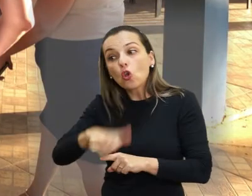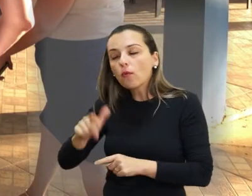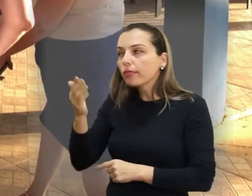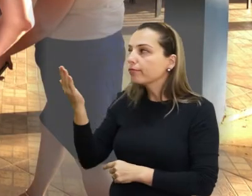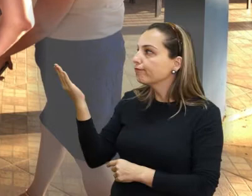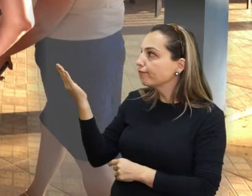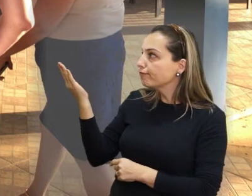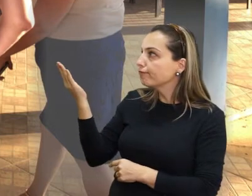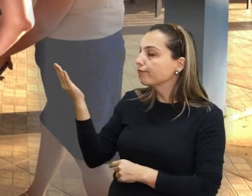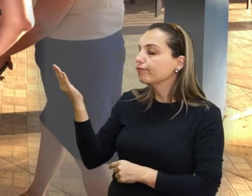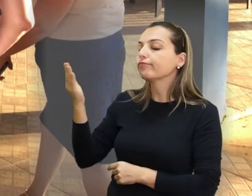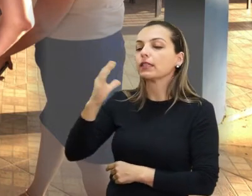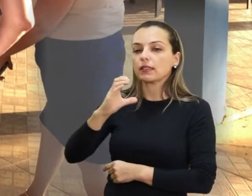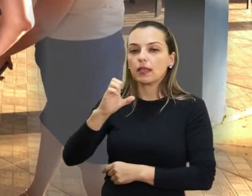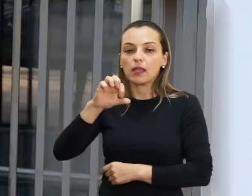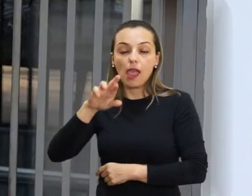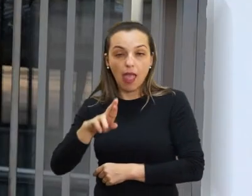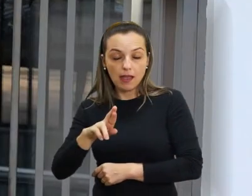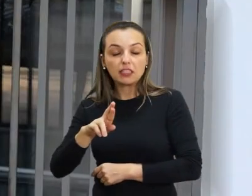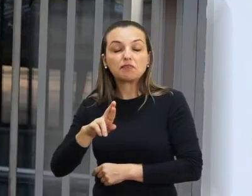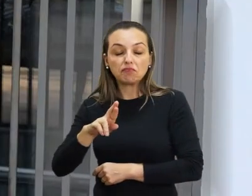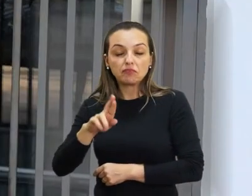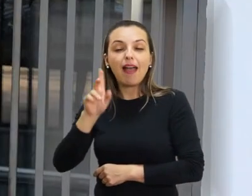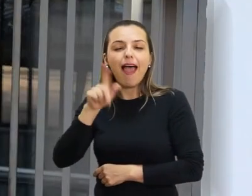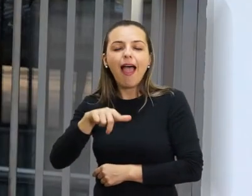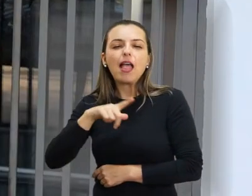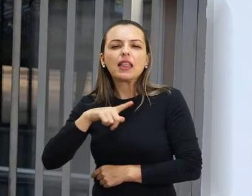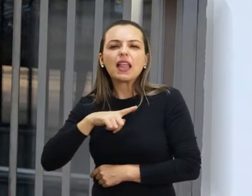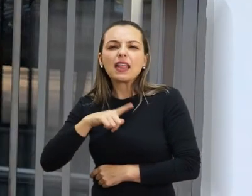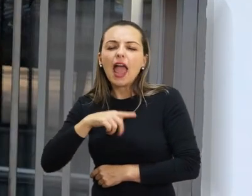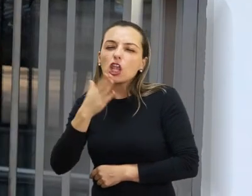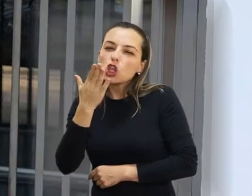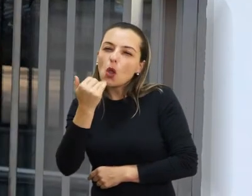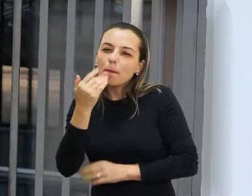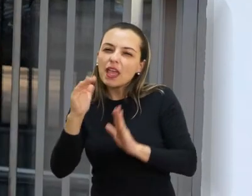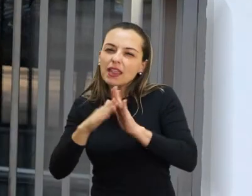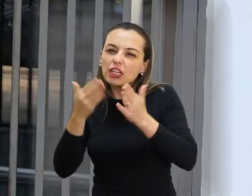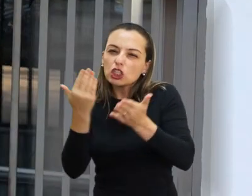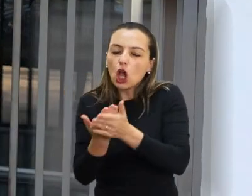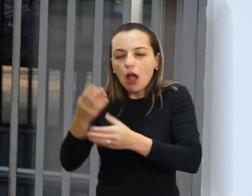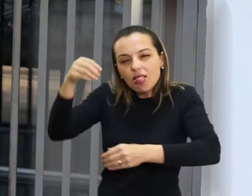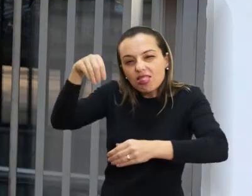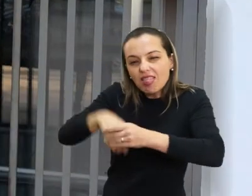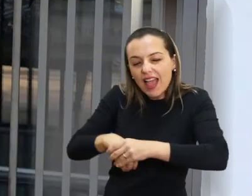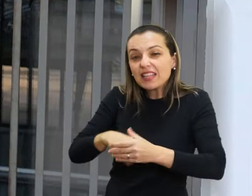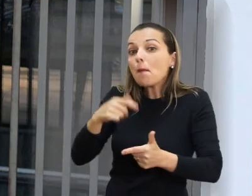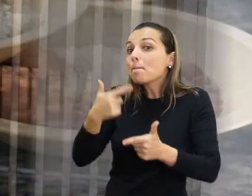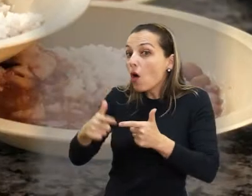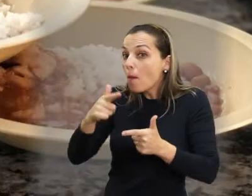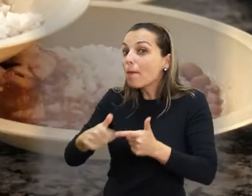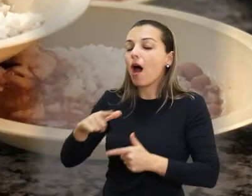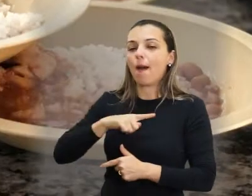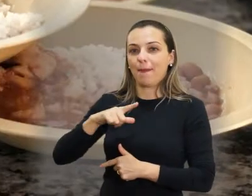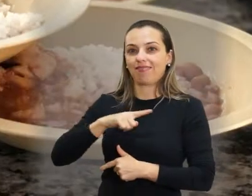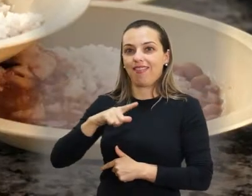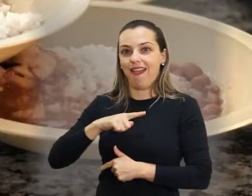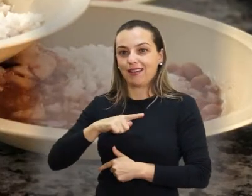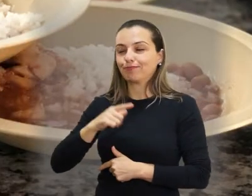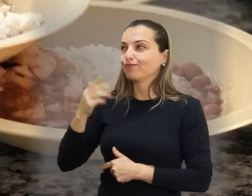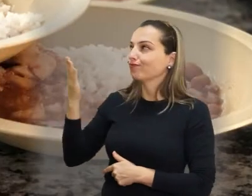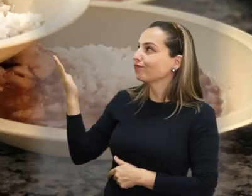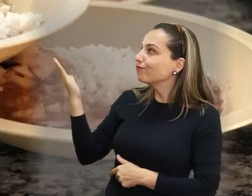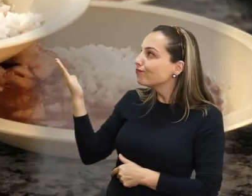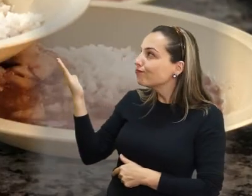CR Professora Honorina Comelli Lia, a gente viu o problema das merendas, que é essa foto aí que você está vendo agora. Tinha problema